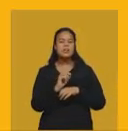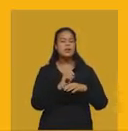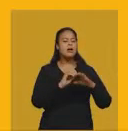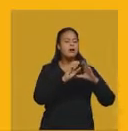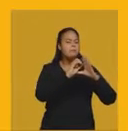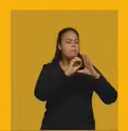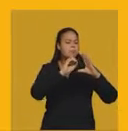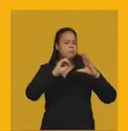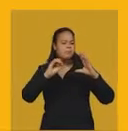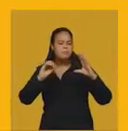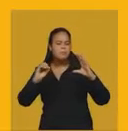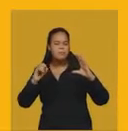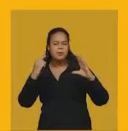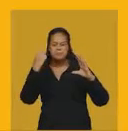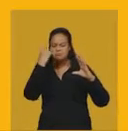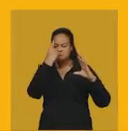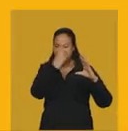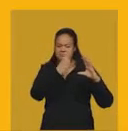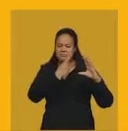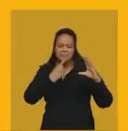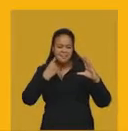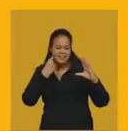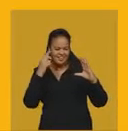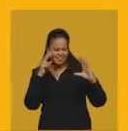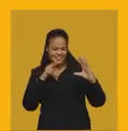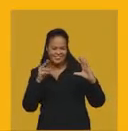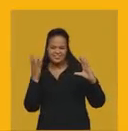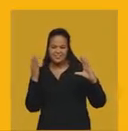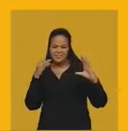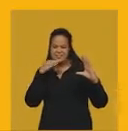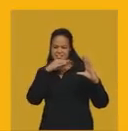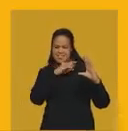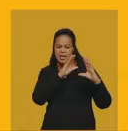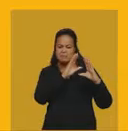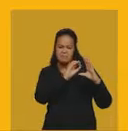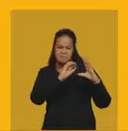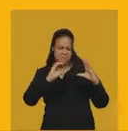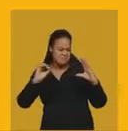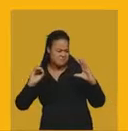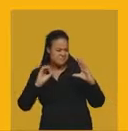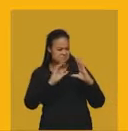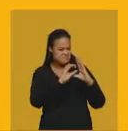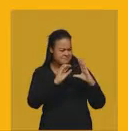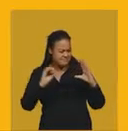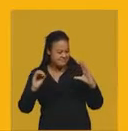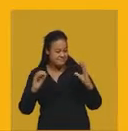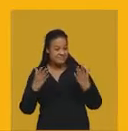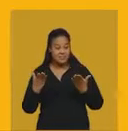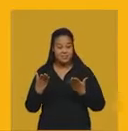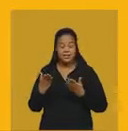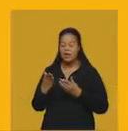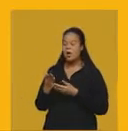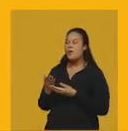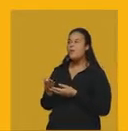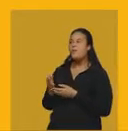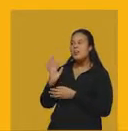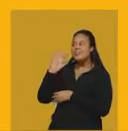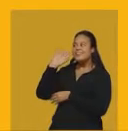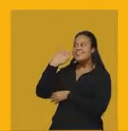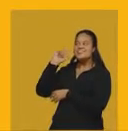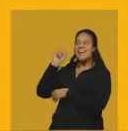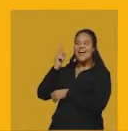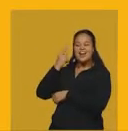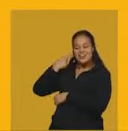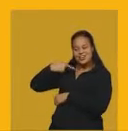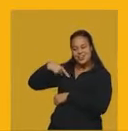por exemplo, aqui na nossa primeira frase, que tal irmos para... Tem aí um